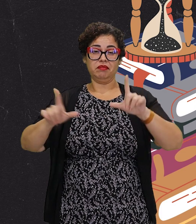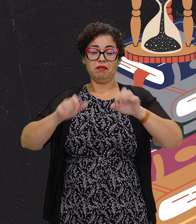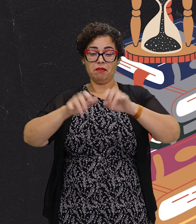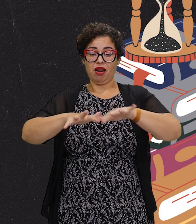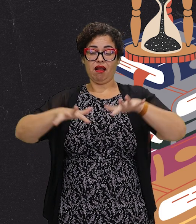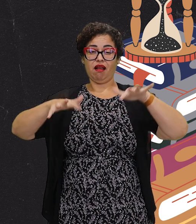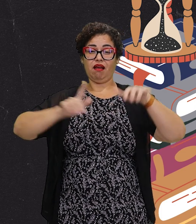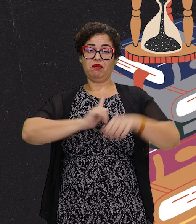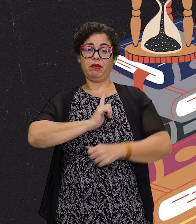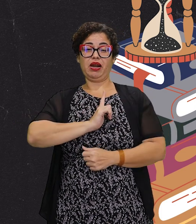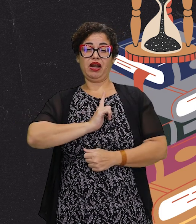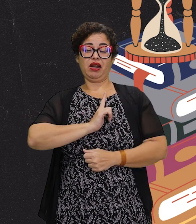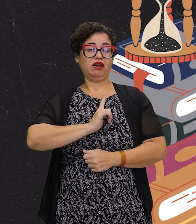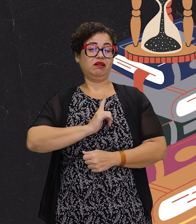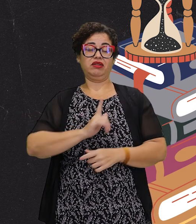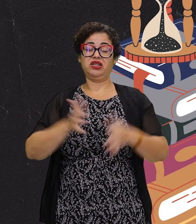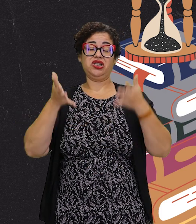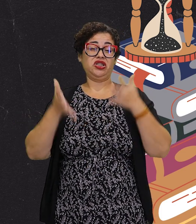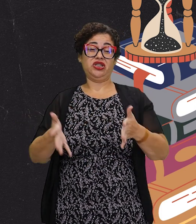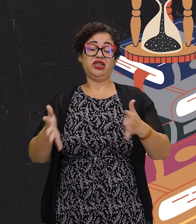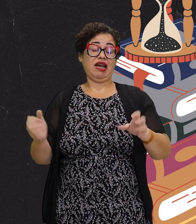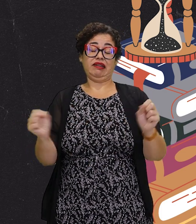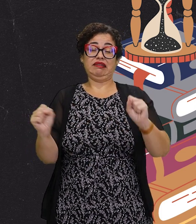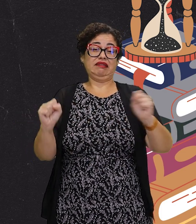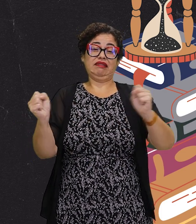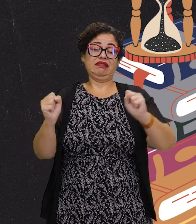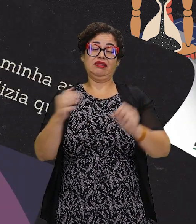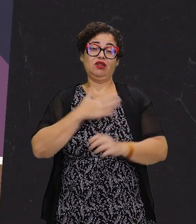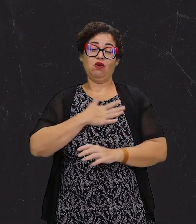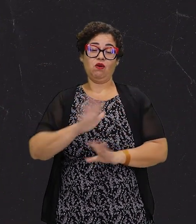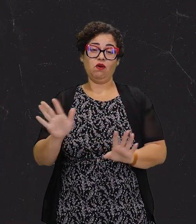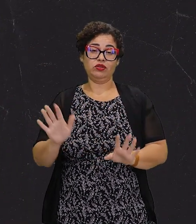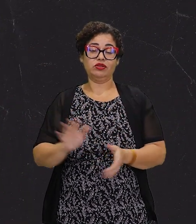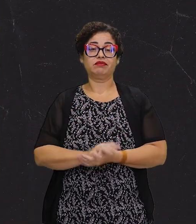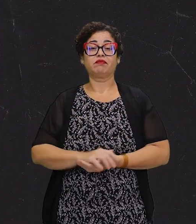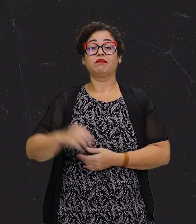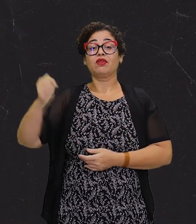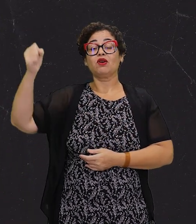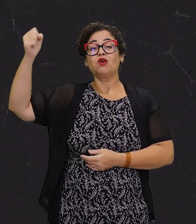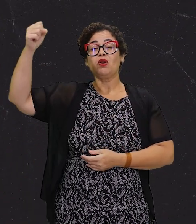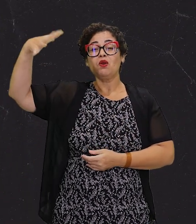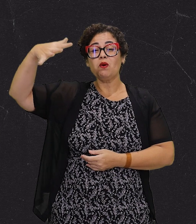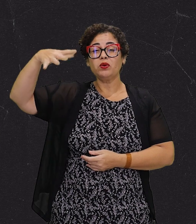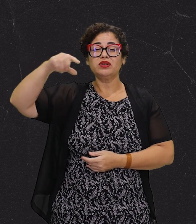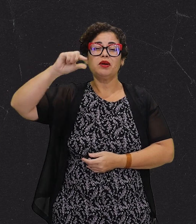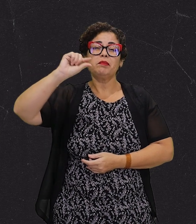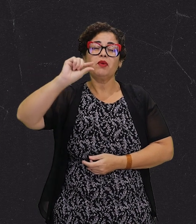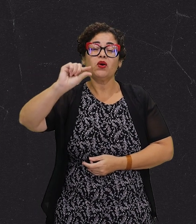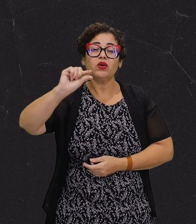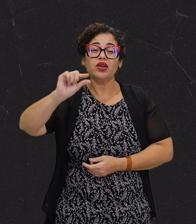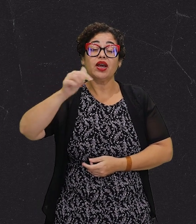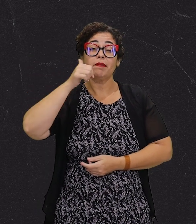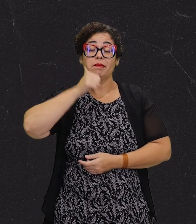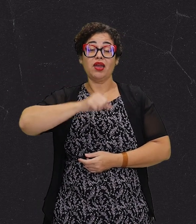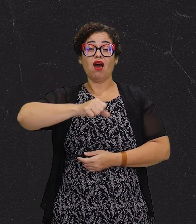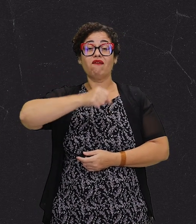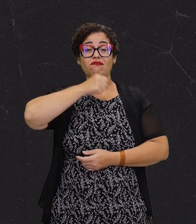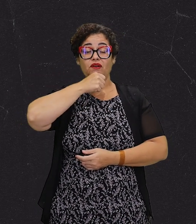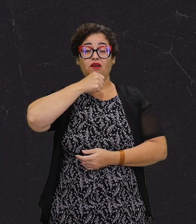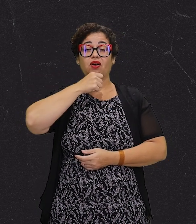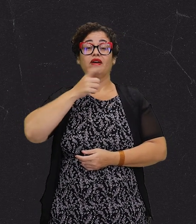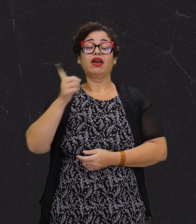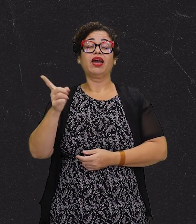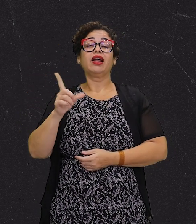a programas de auditório. Era chato de matar. A luz era muito pouca, que a minha